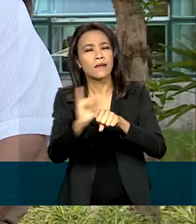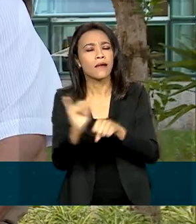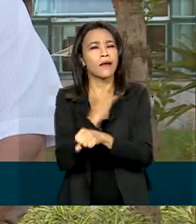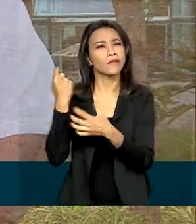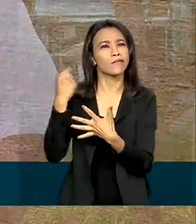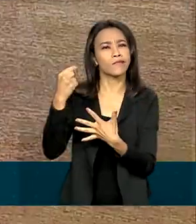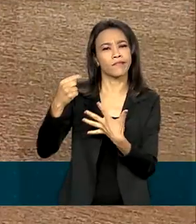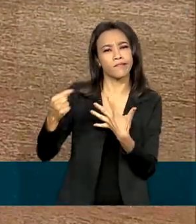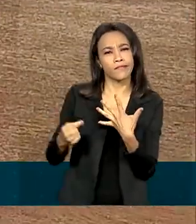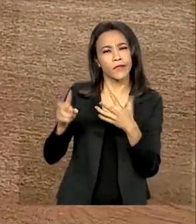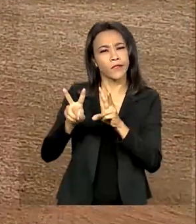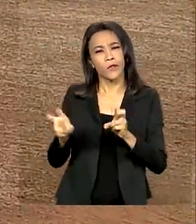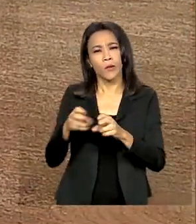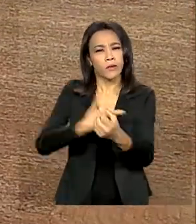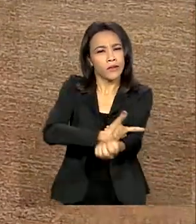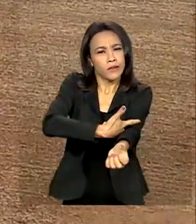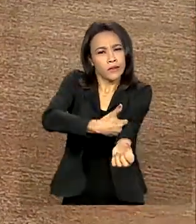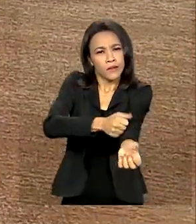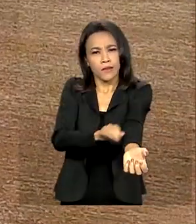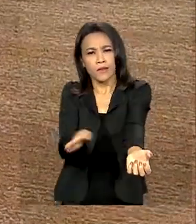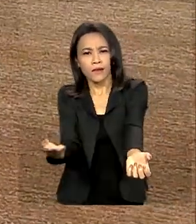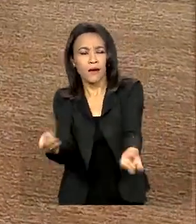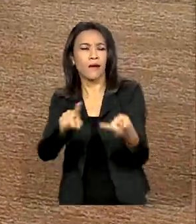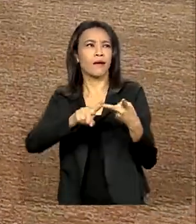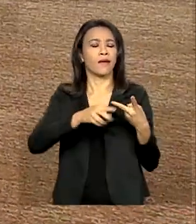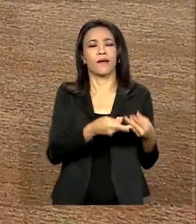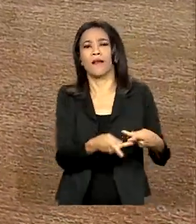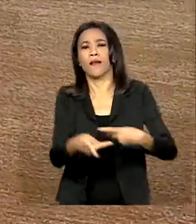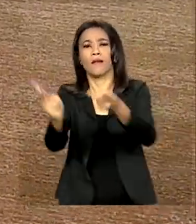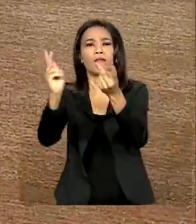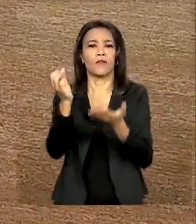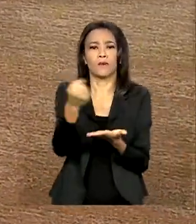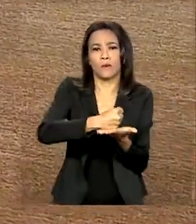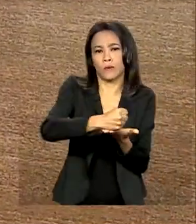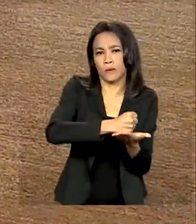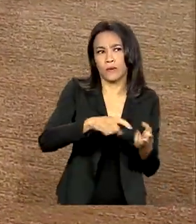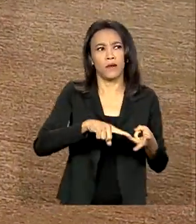O transporte de sangue, transporte de medicamento, transporte de órgão.